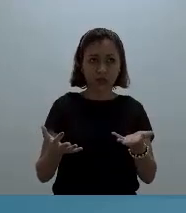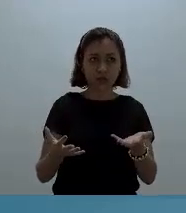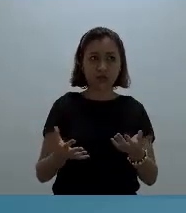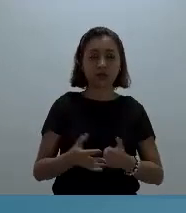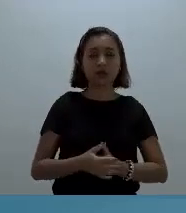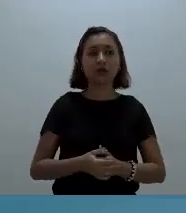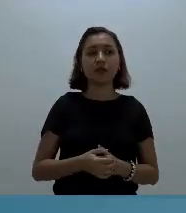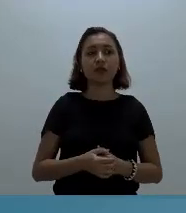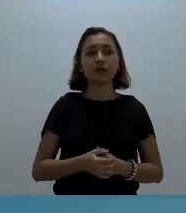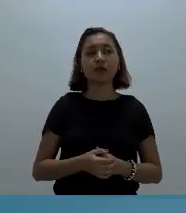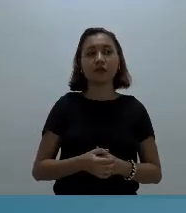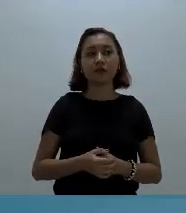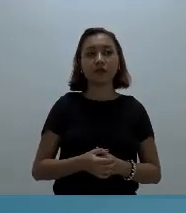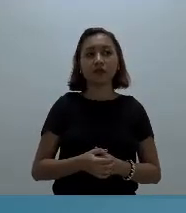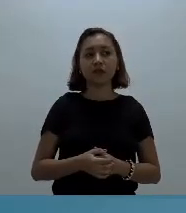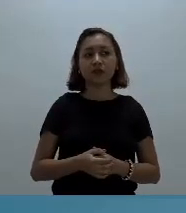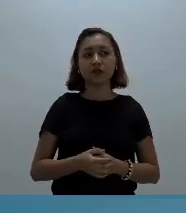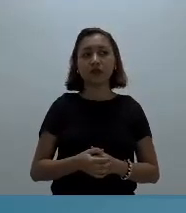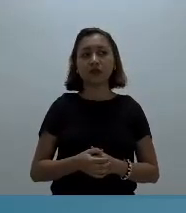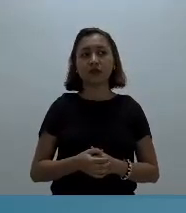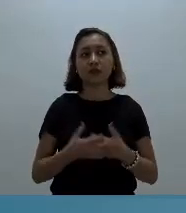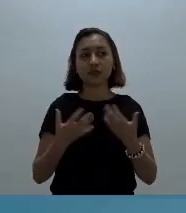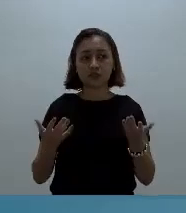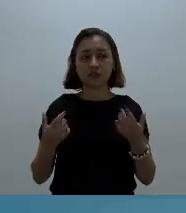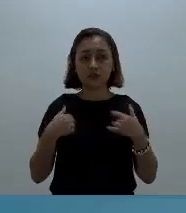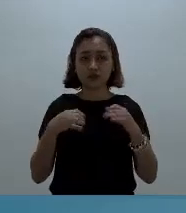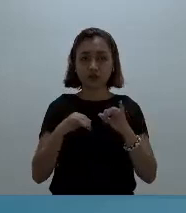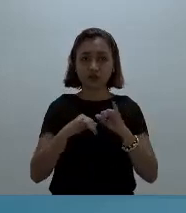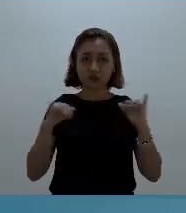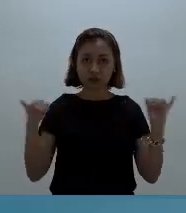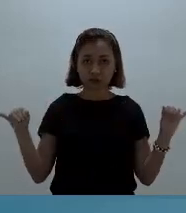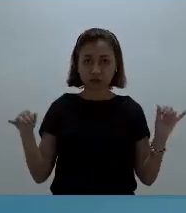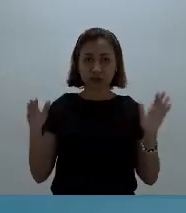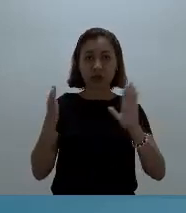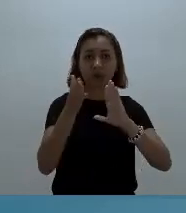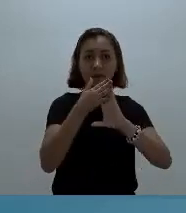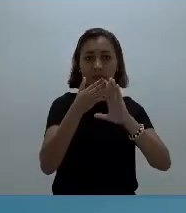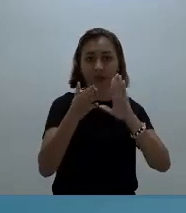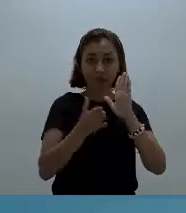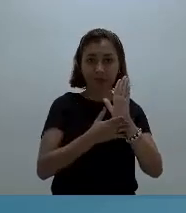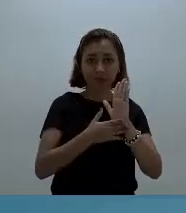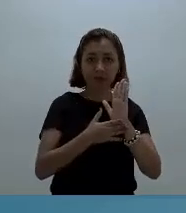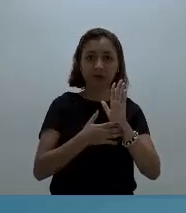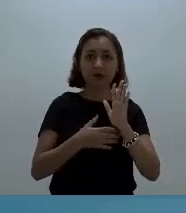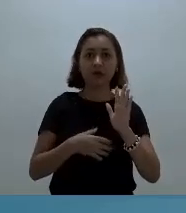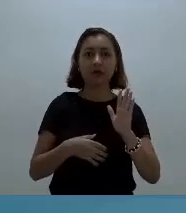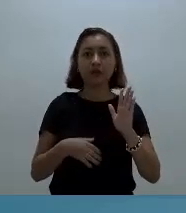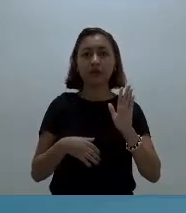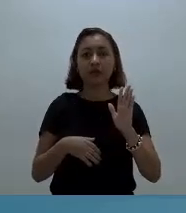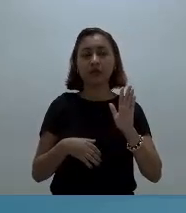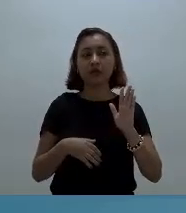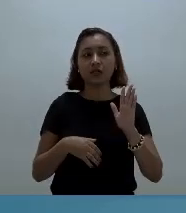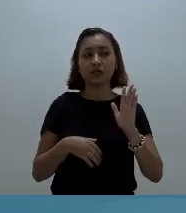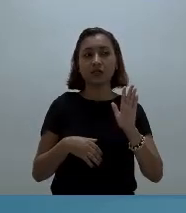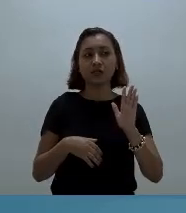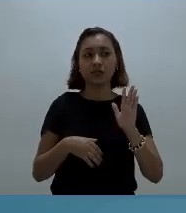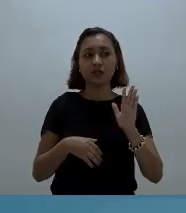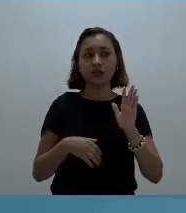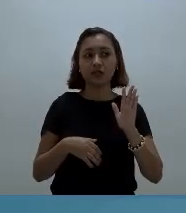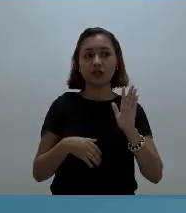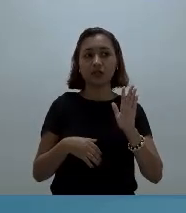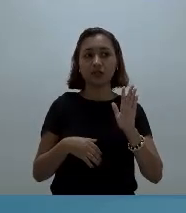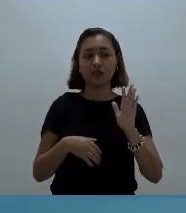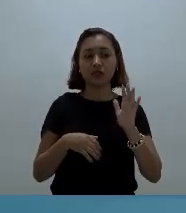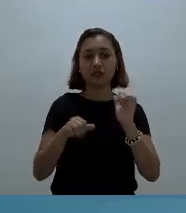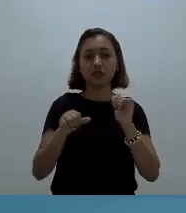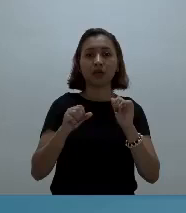Então, eu vou anunciar a proposta de emenda regimental altera o regimento